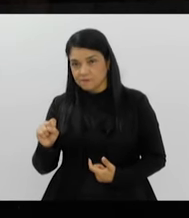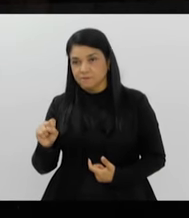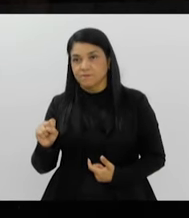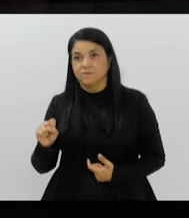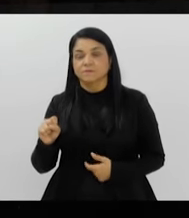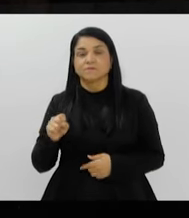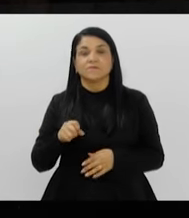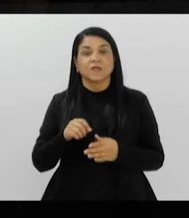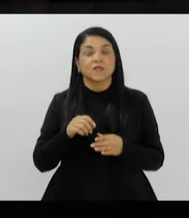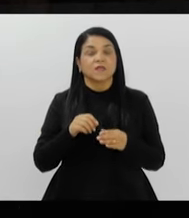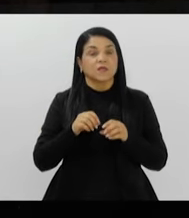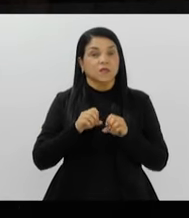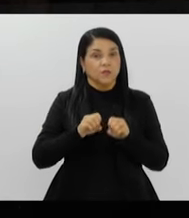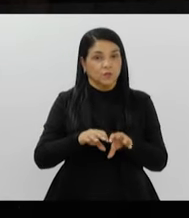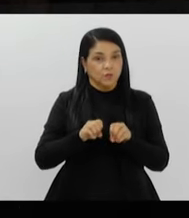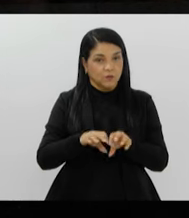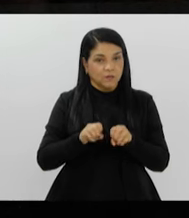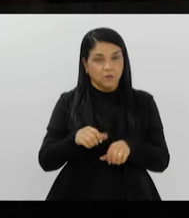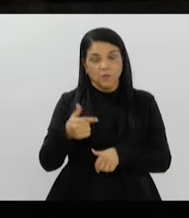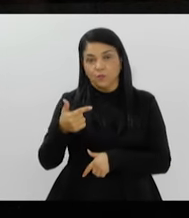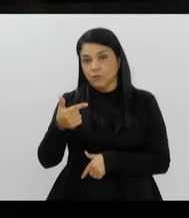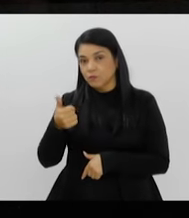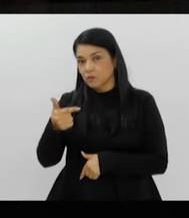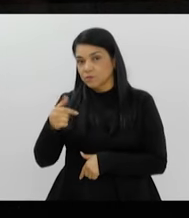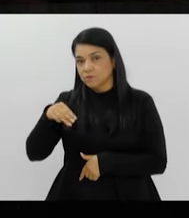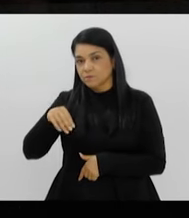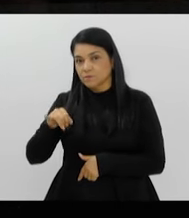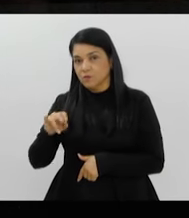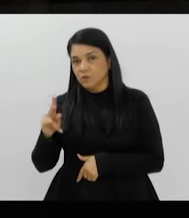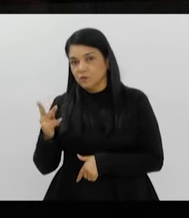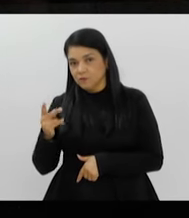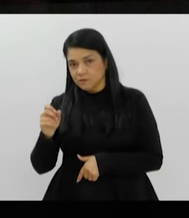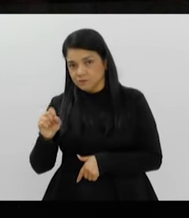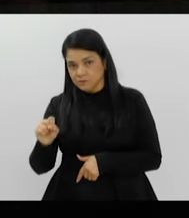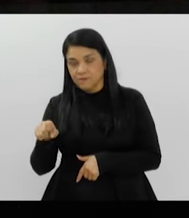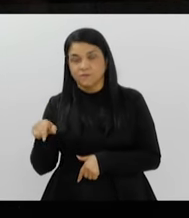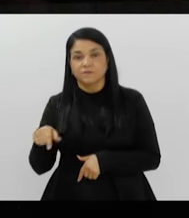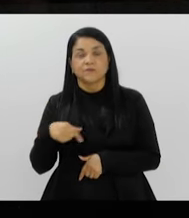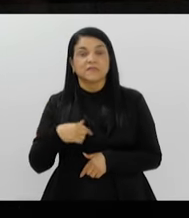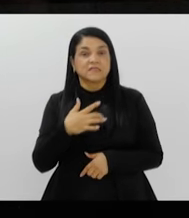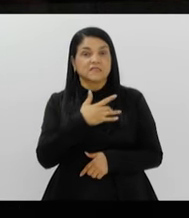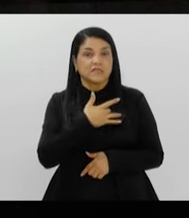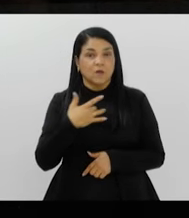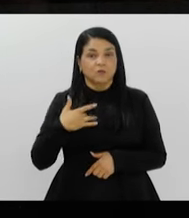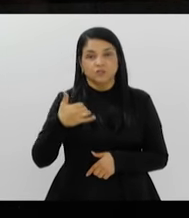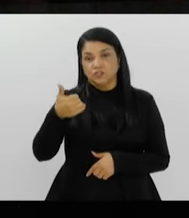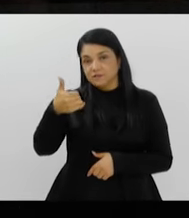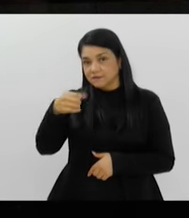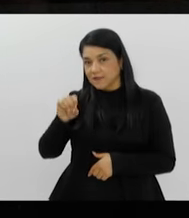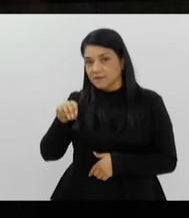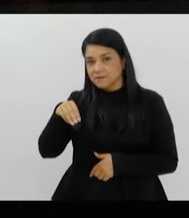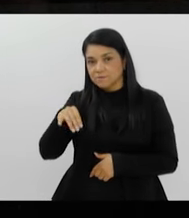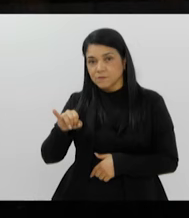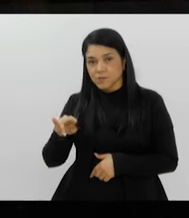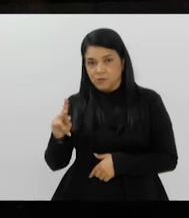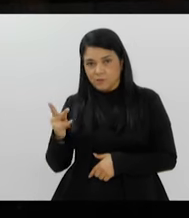A educação é 12 bilhões, sempre arredondando, e a saúde, 10.